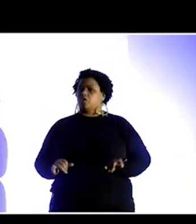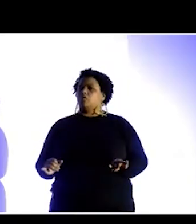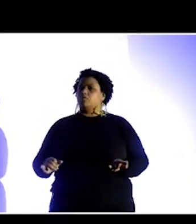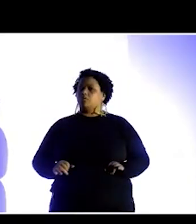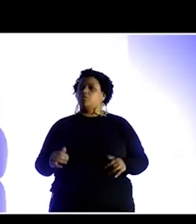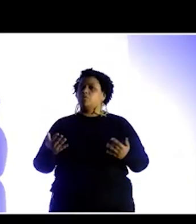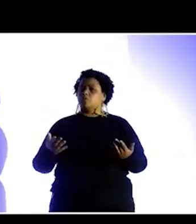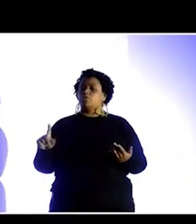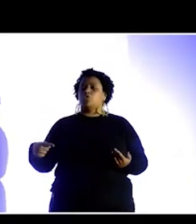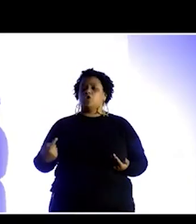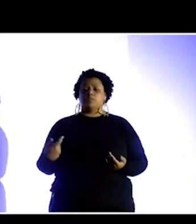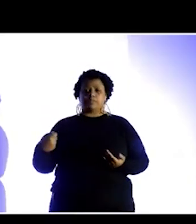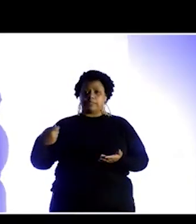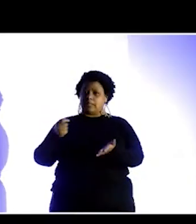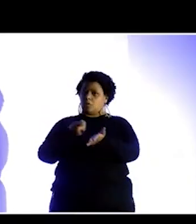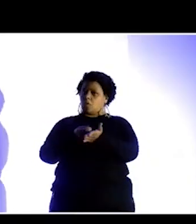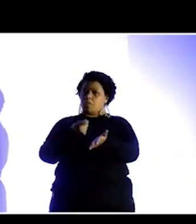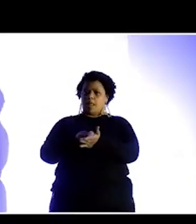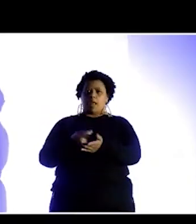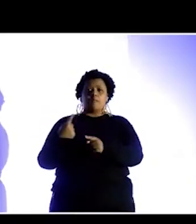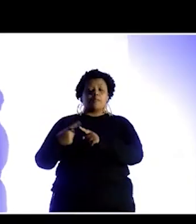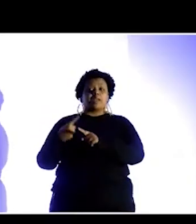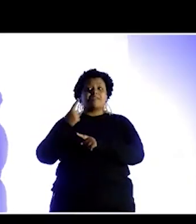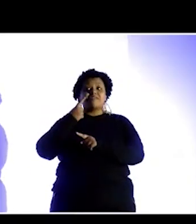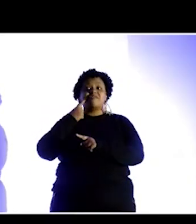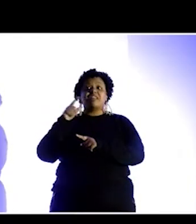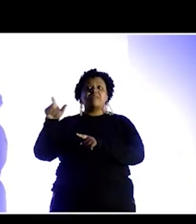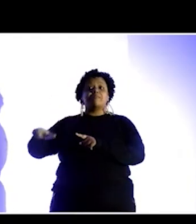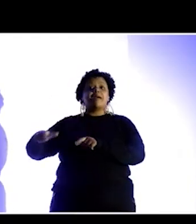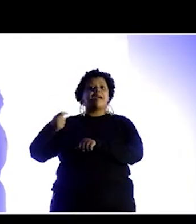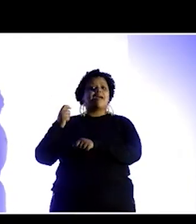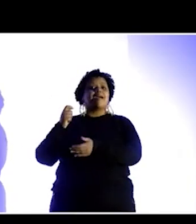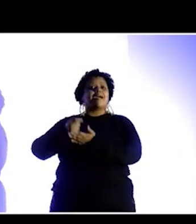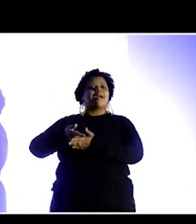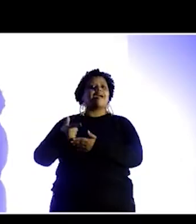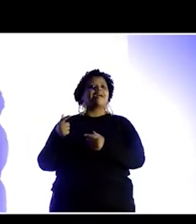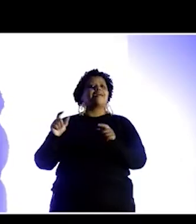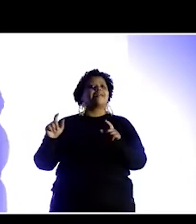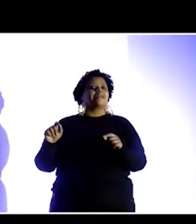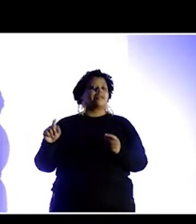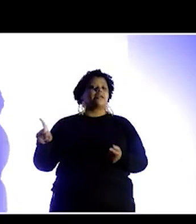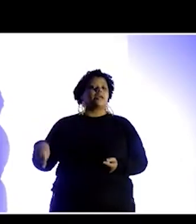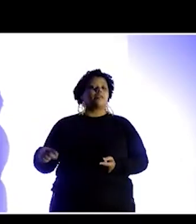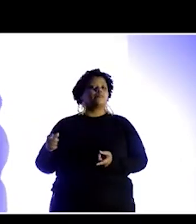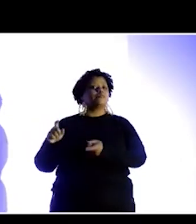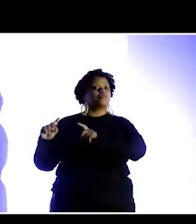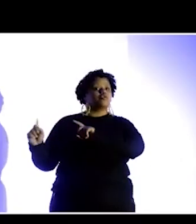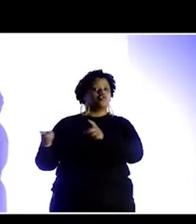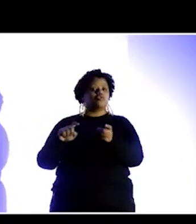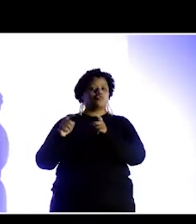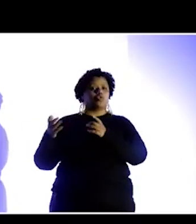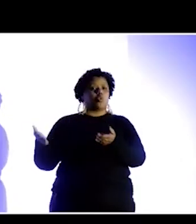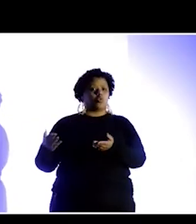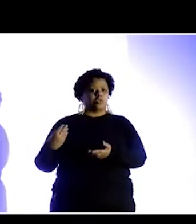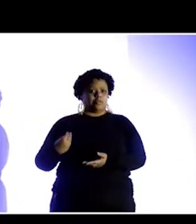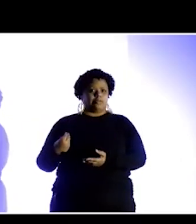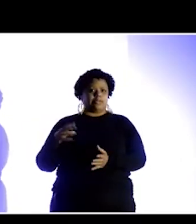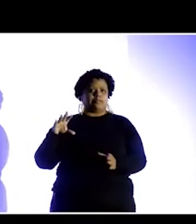a gente precisa cobrar e ver quem vai pagar essa conta, e isso é talvez uma discussão central que a gente está vivenciando hoje na